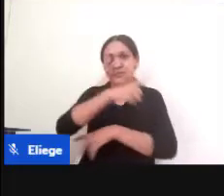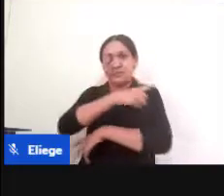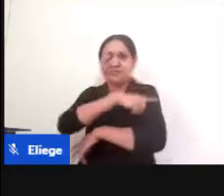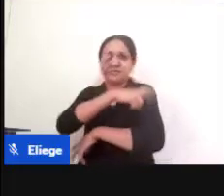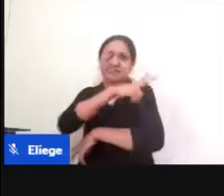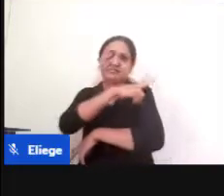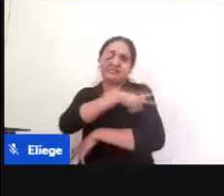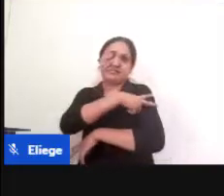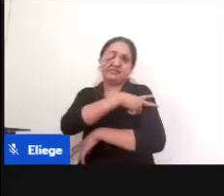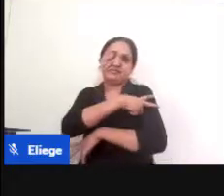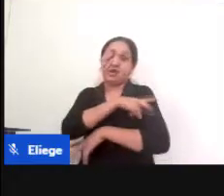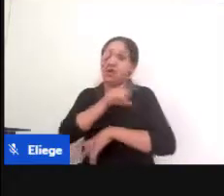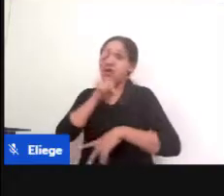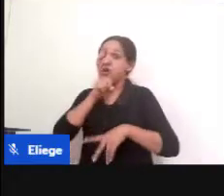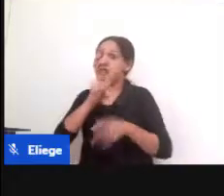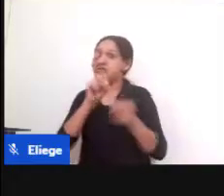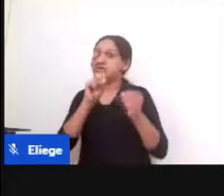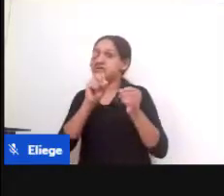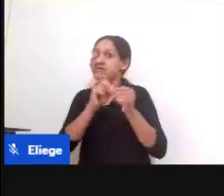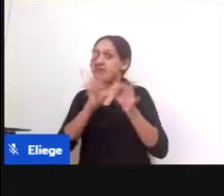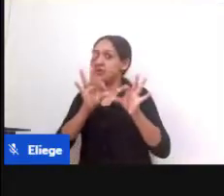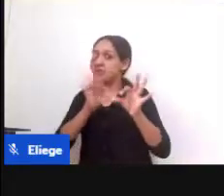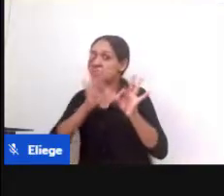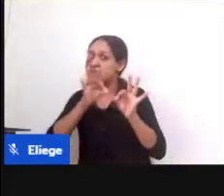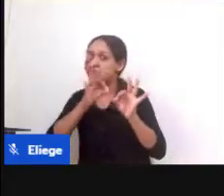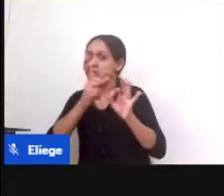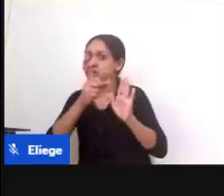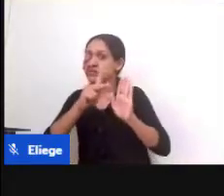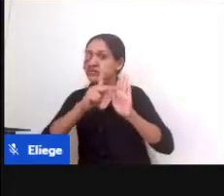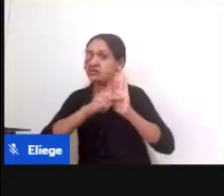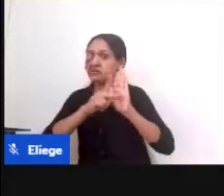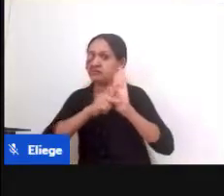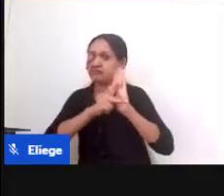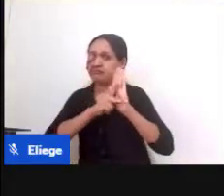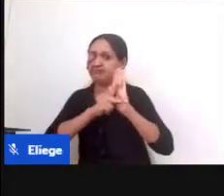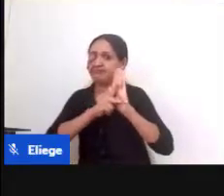Você vai colocar no seu planejamento que você foi lá